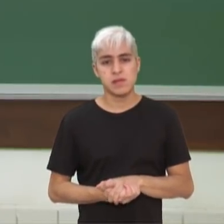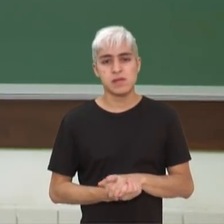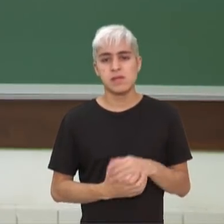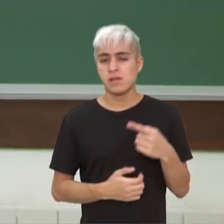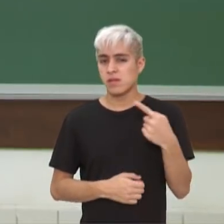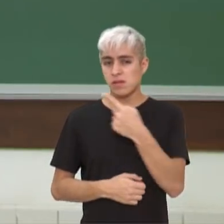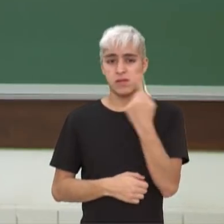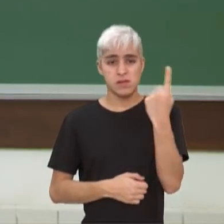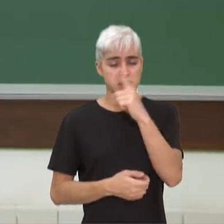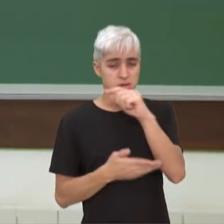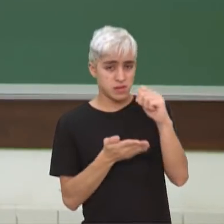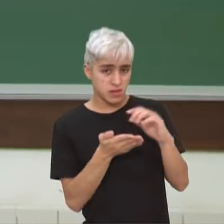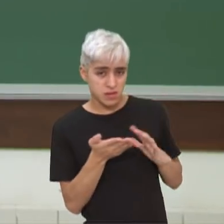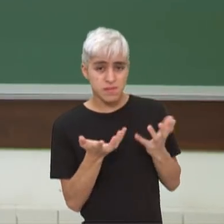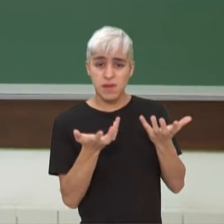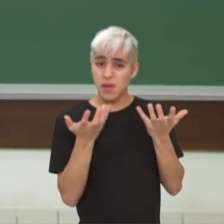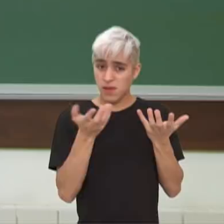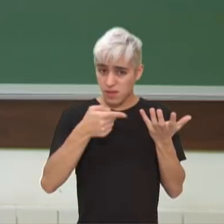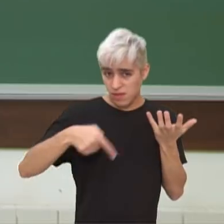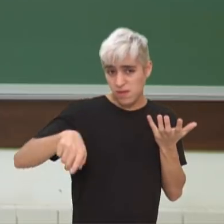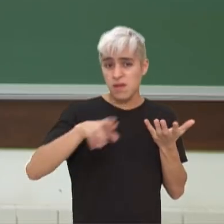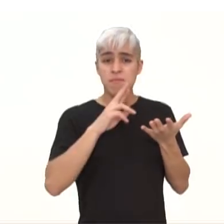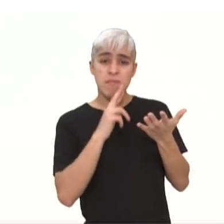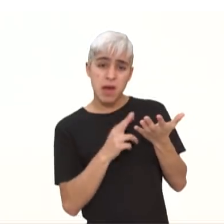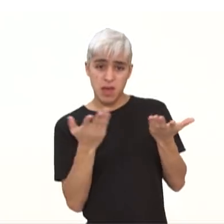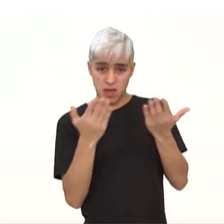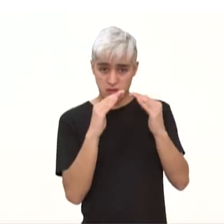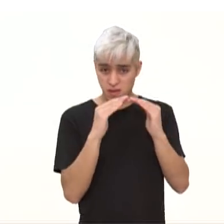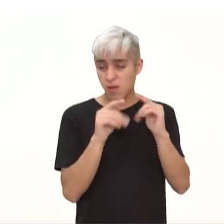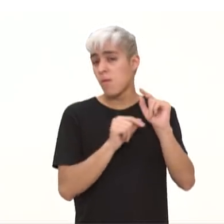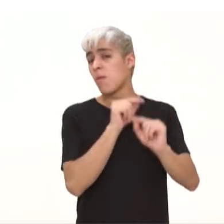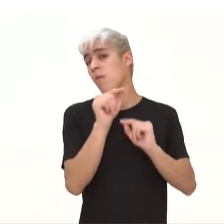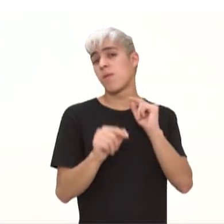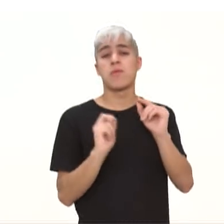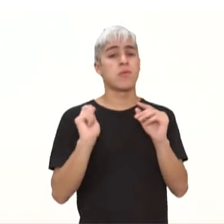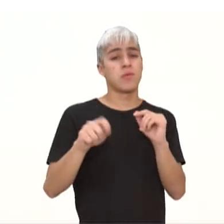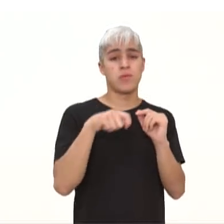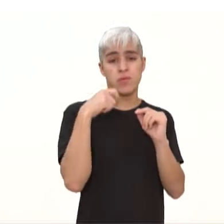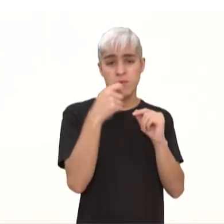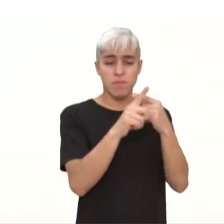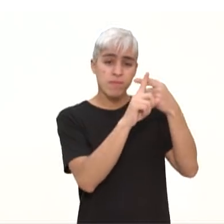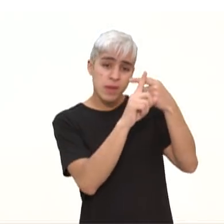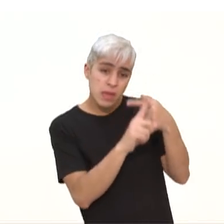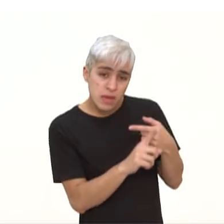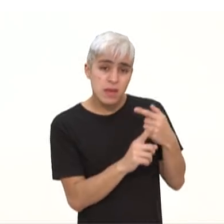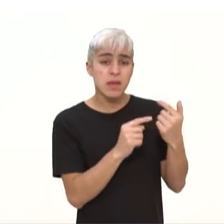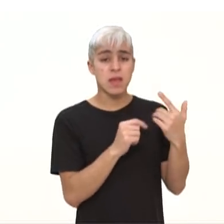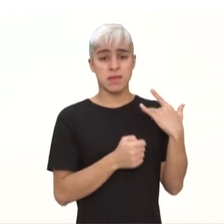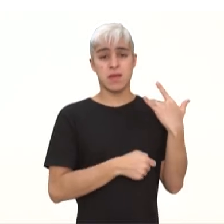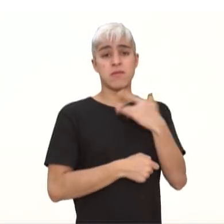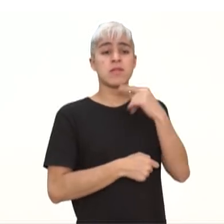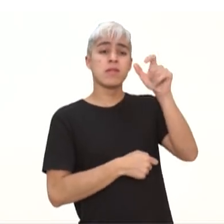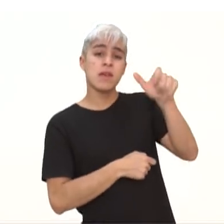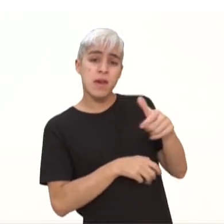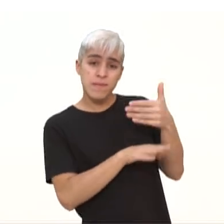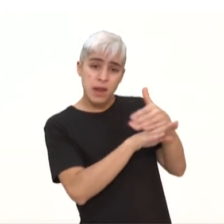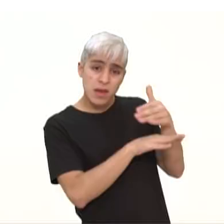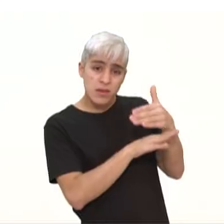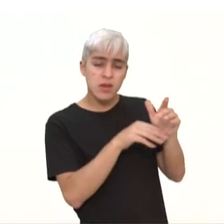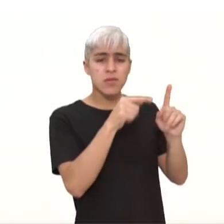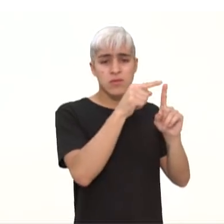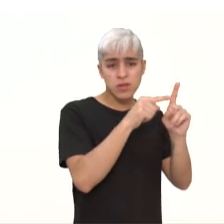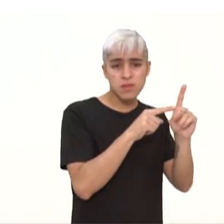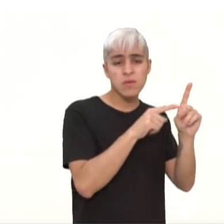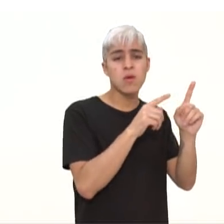Aqui, uma última atividade que eu quero que vocês façam aí em casa, que é referente aos benefícios para a saúde de quem pratica tanto os exercícios